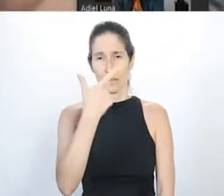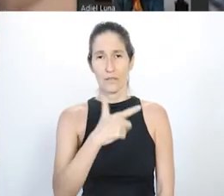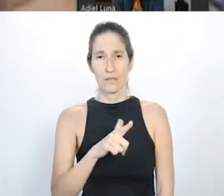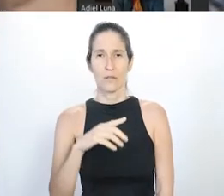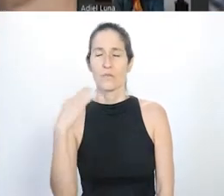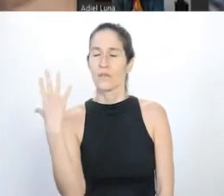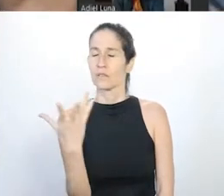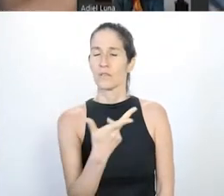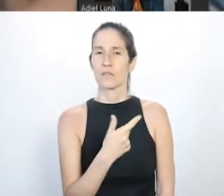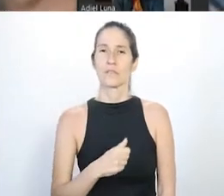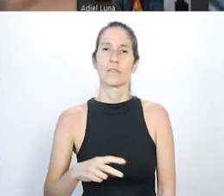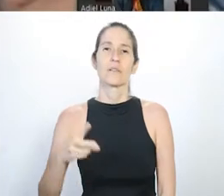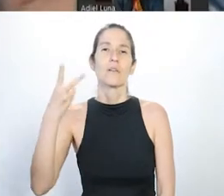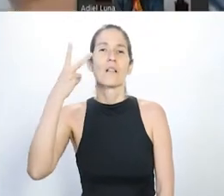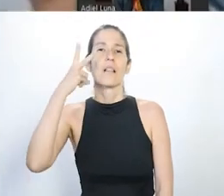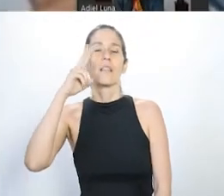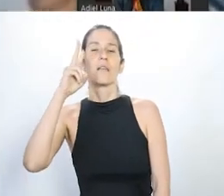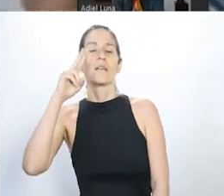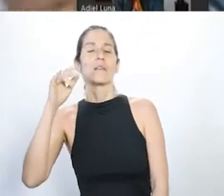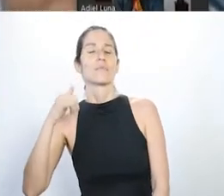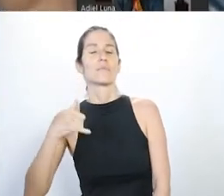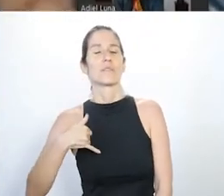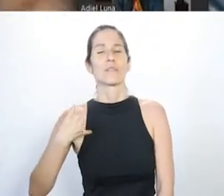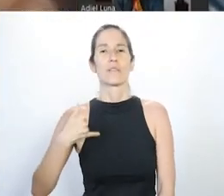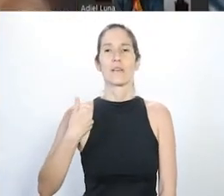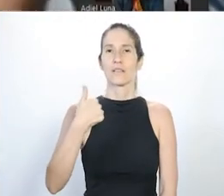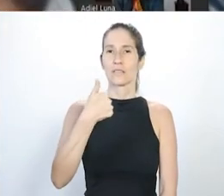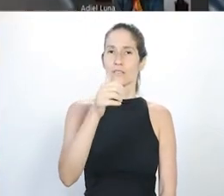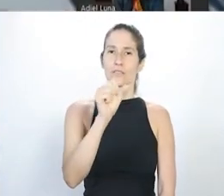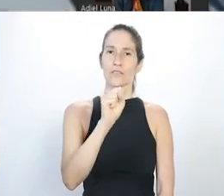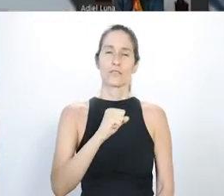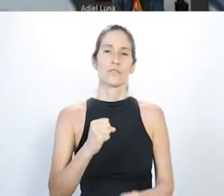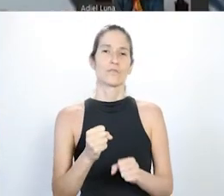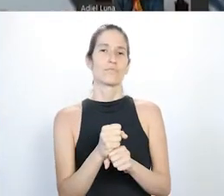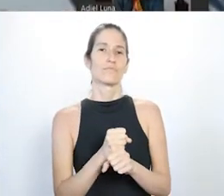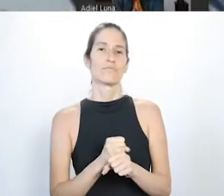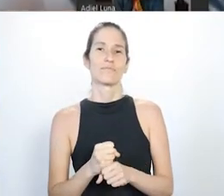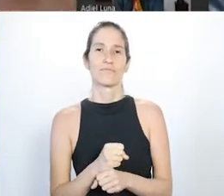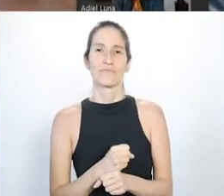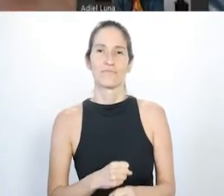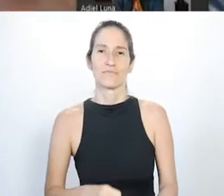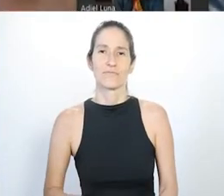anos, que eu só pensava somente em namorar.